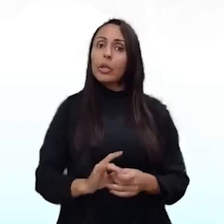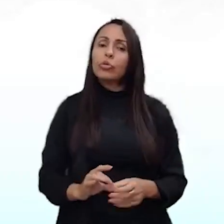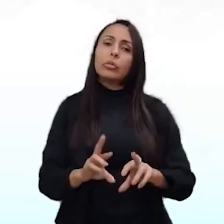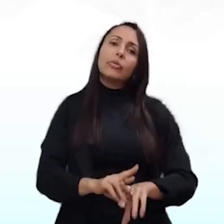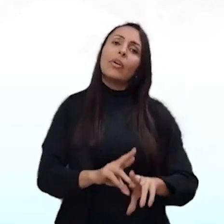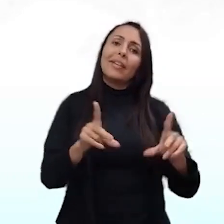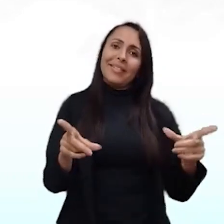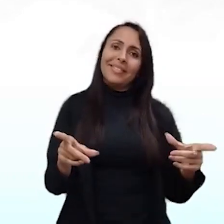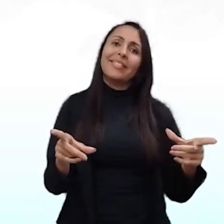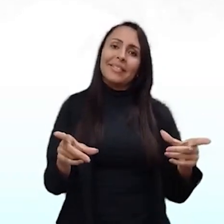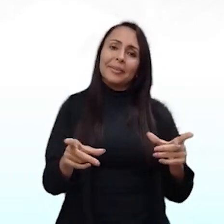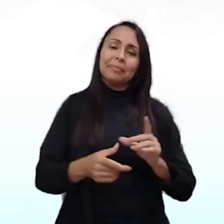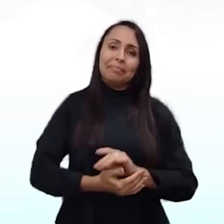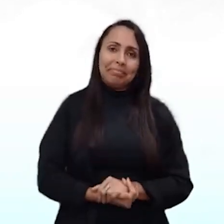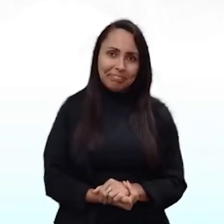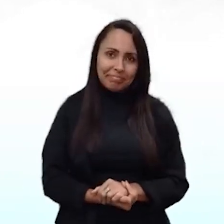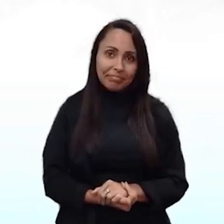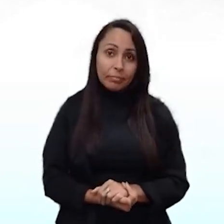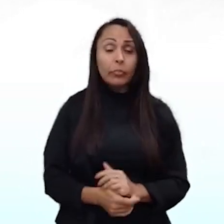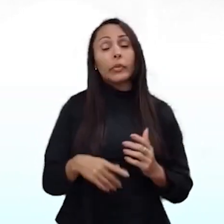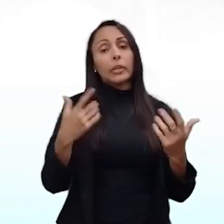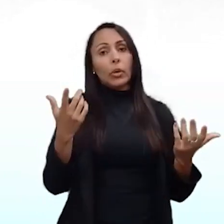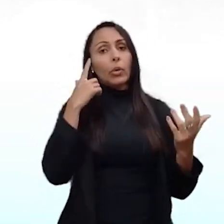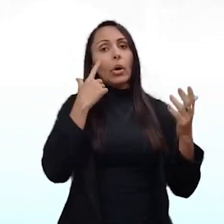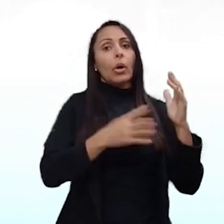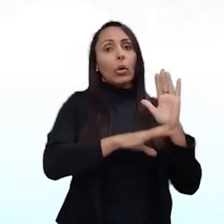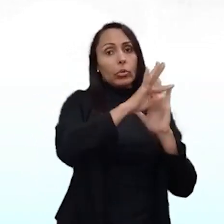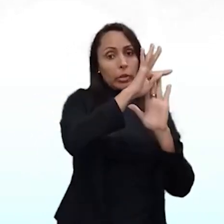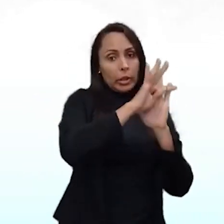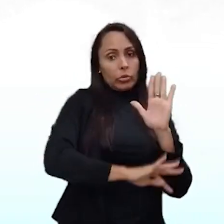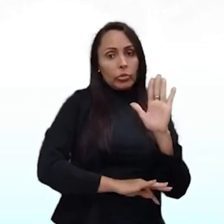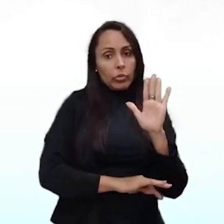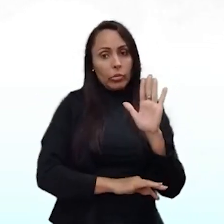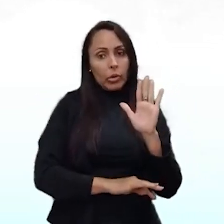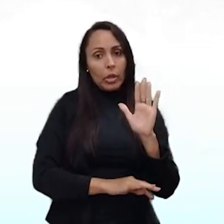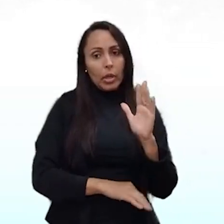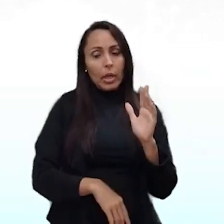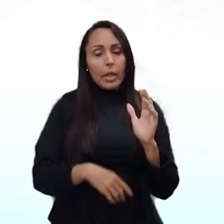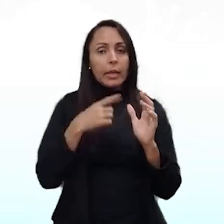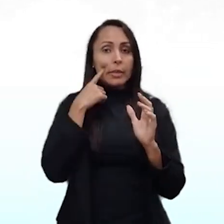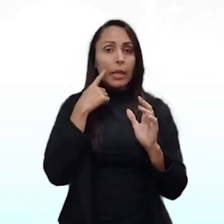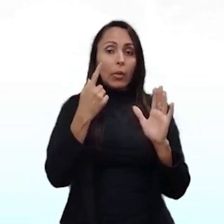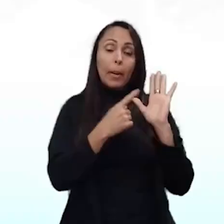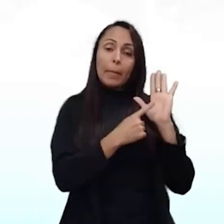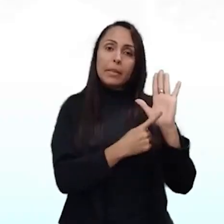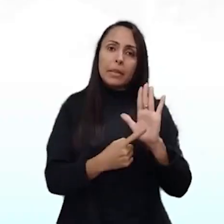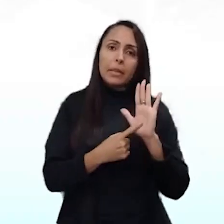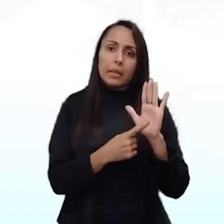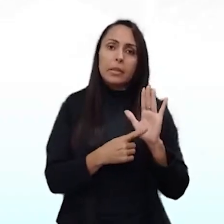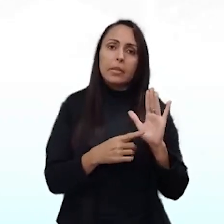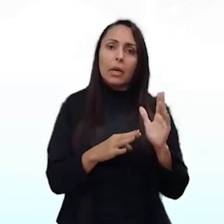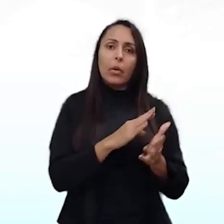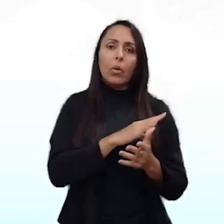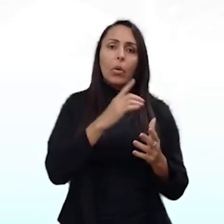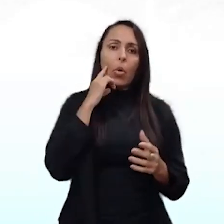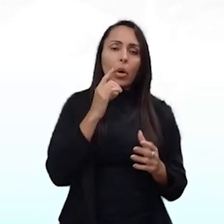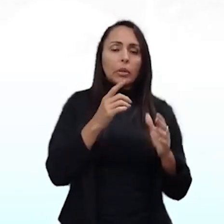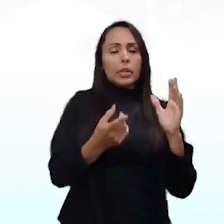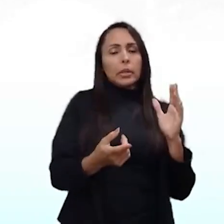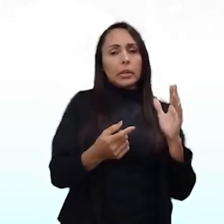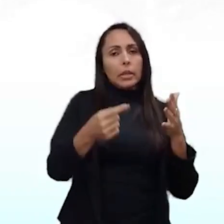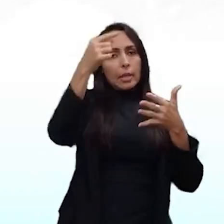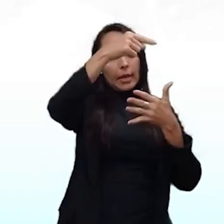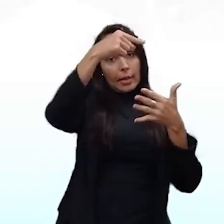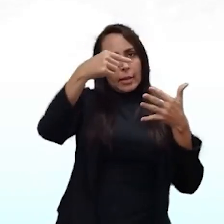quê? Diferentes. Então os textos, eles apresentam intenção, intencionalidade e cada texto